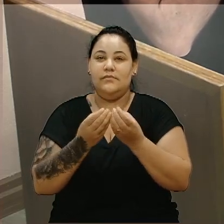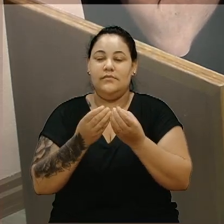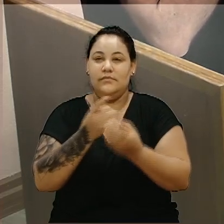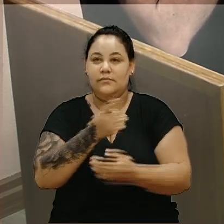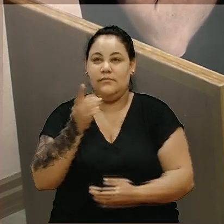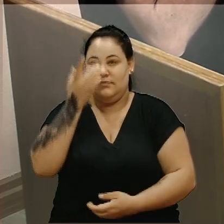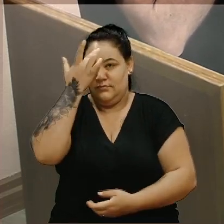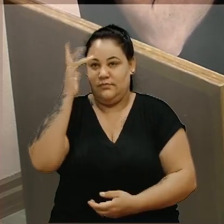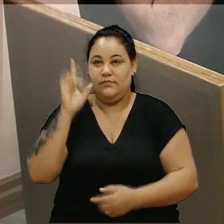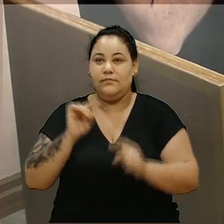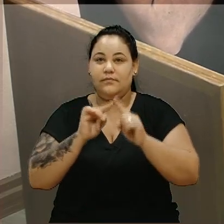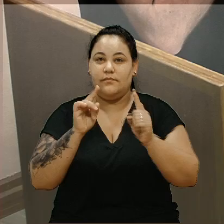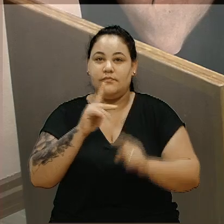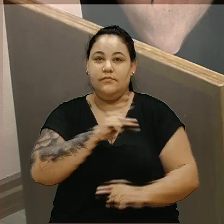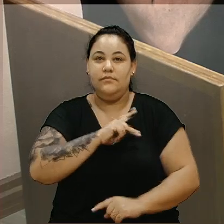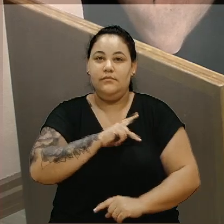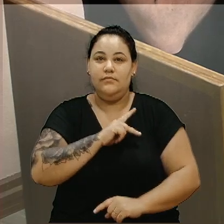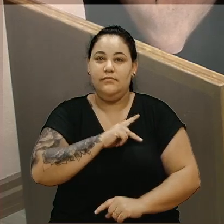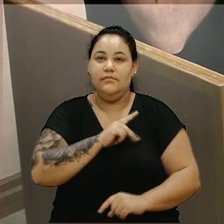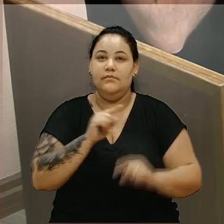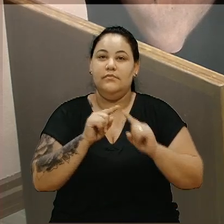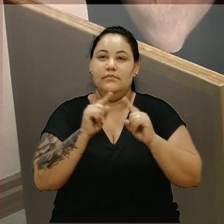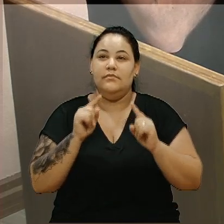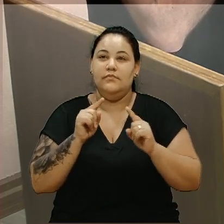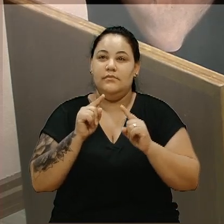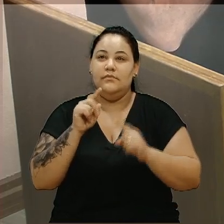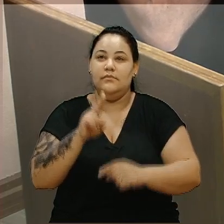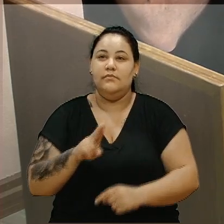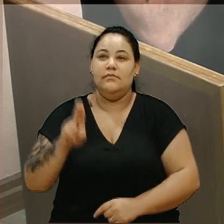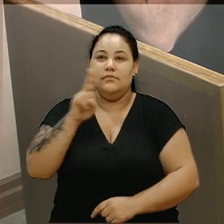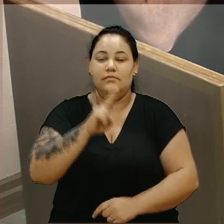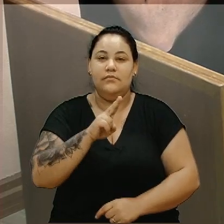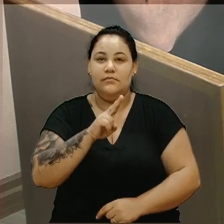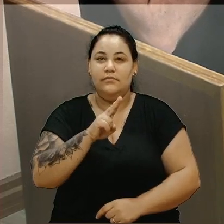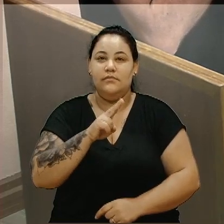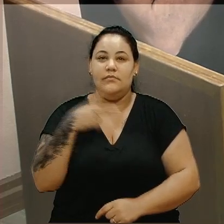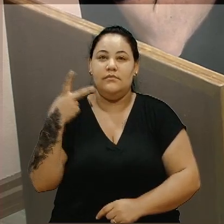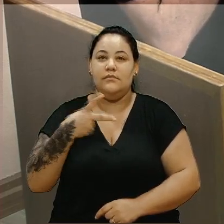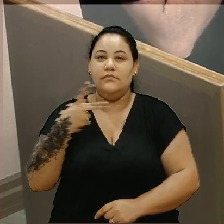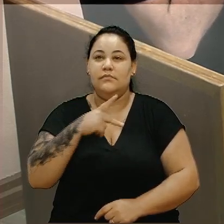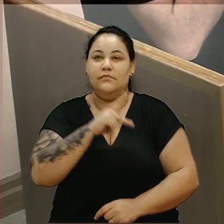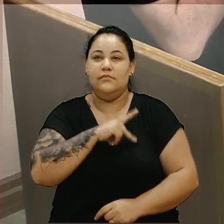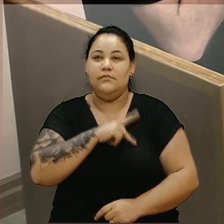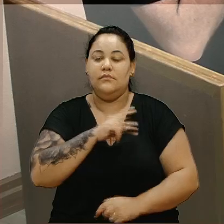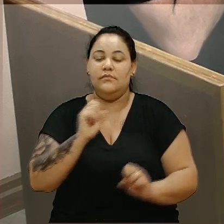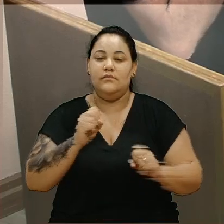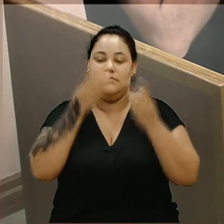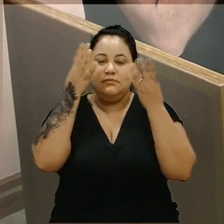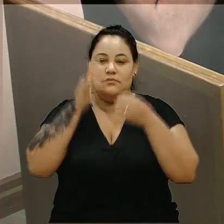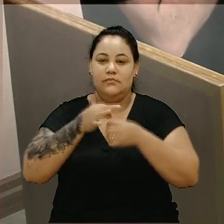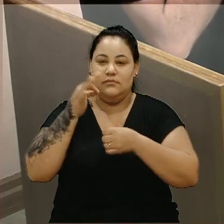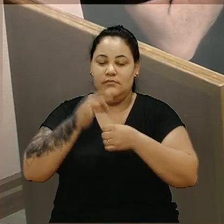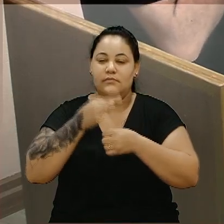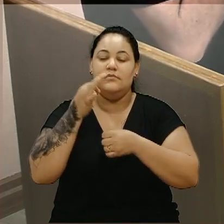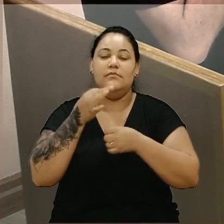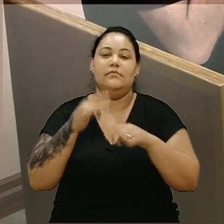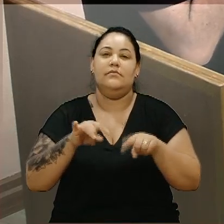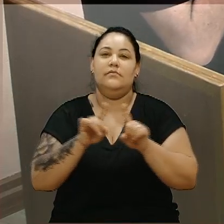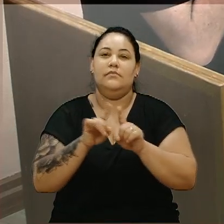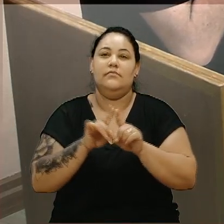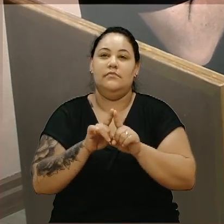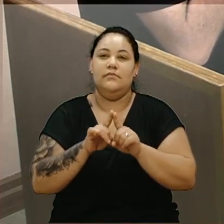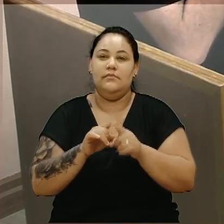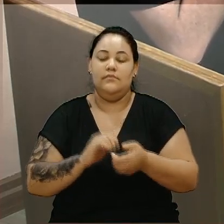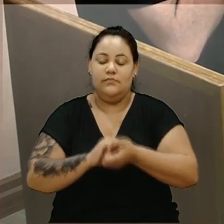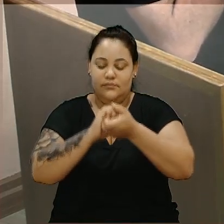o presidente da Câmara sempre ocupa o cargo de vice-presidente da Festa da Uva da Comissão Comunitária, até para estar integrado bem nos assuntos aqui também, cumprimentando a